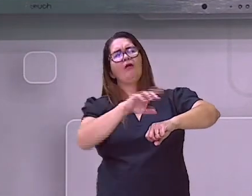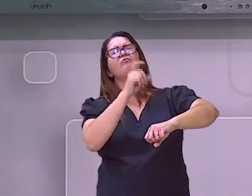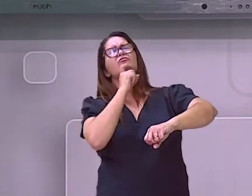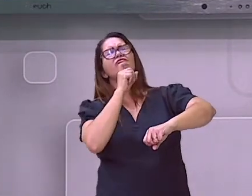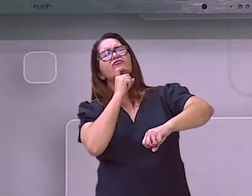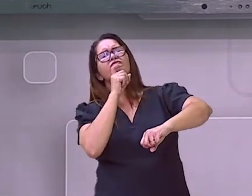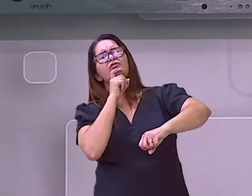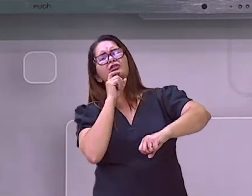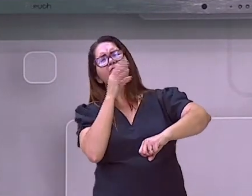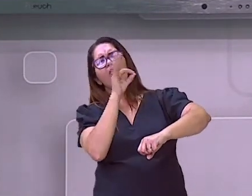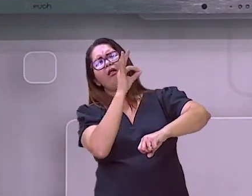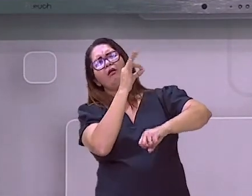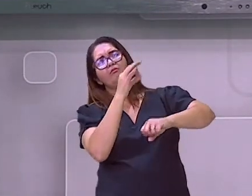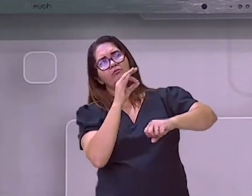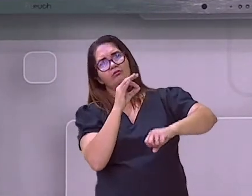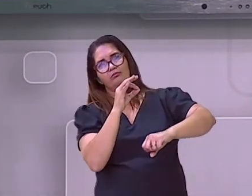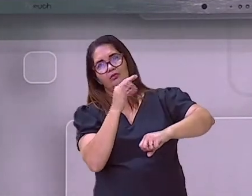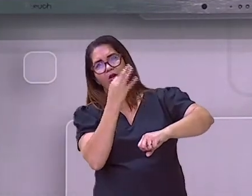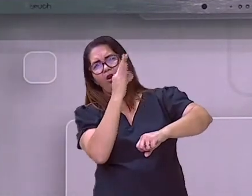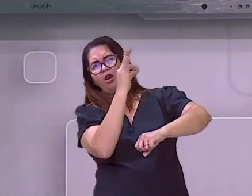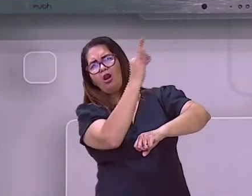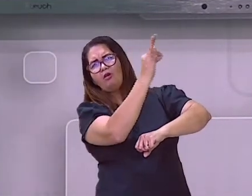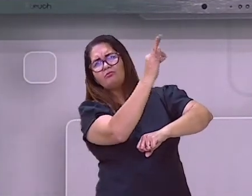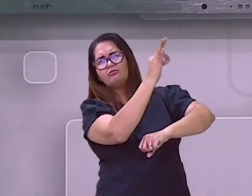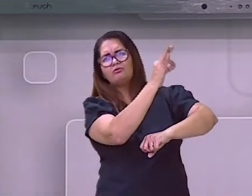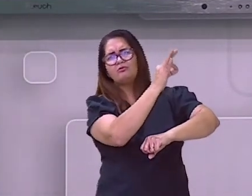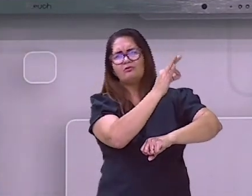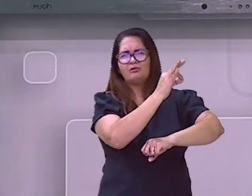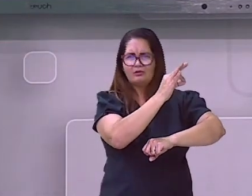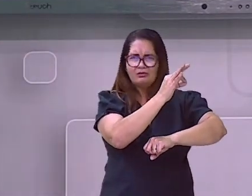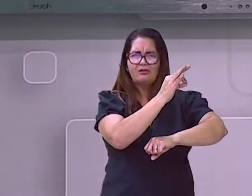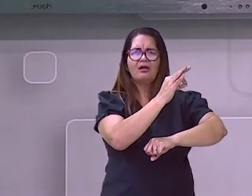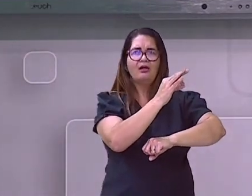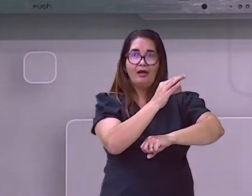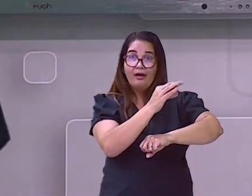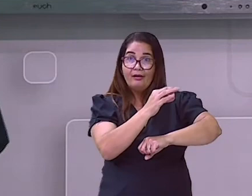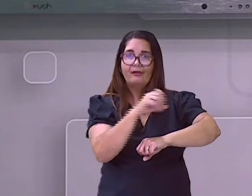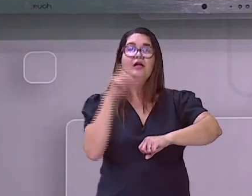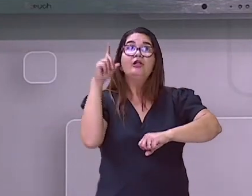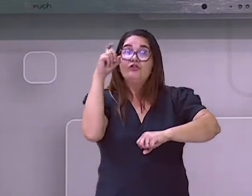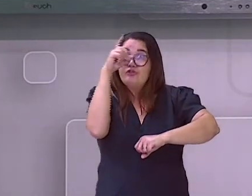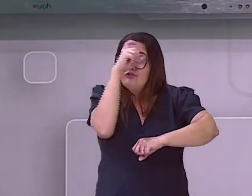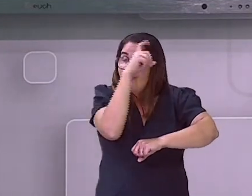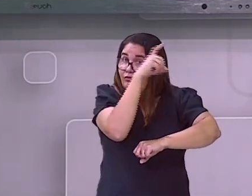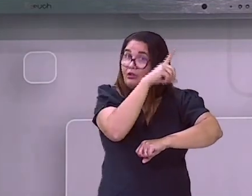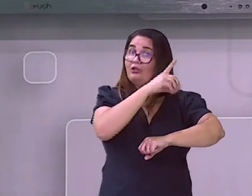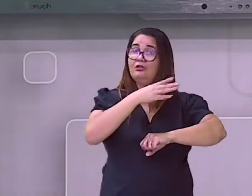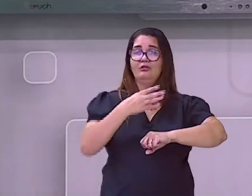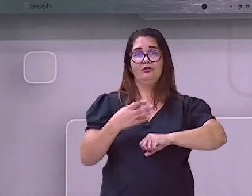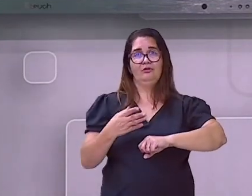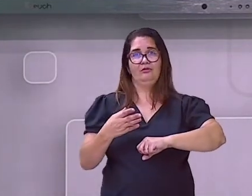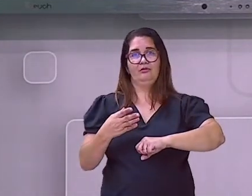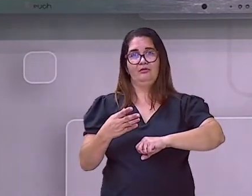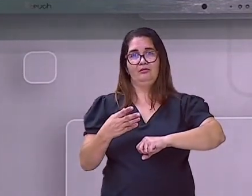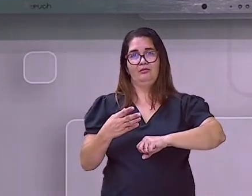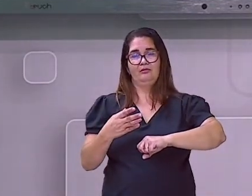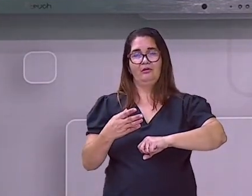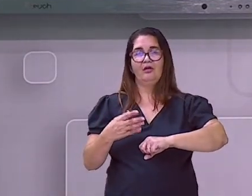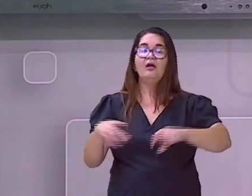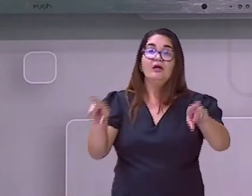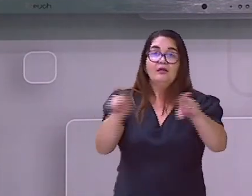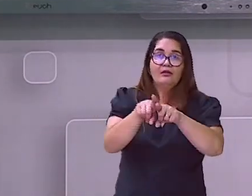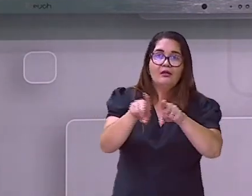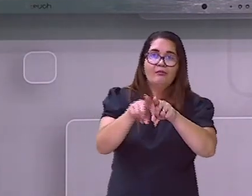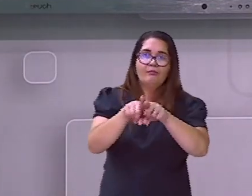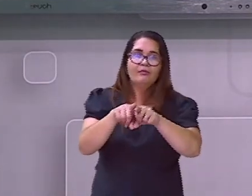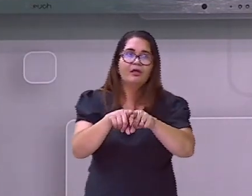Então, nós precisamos conhecer as questões físicas, a natureza